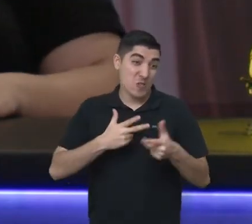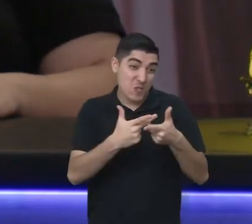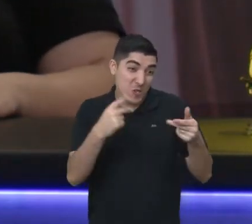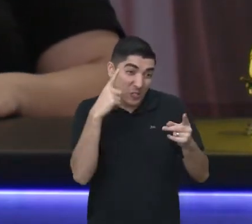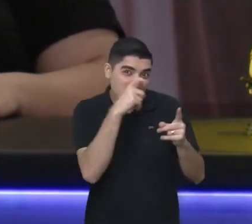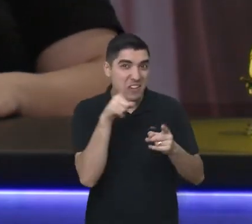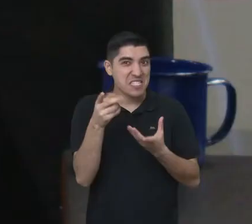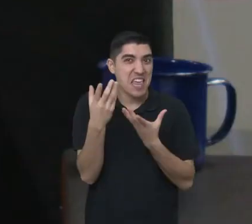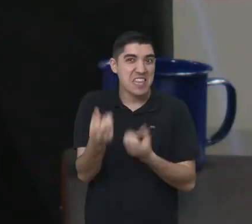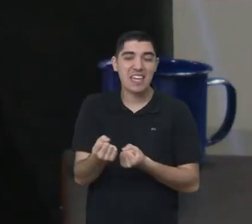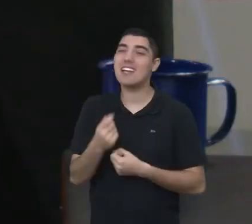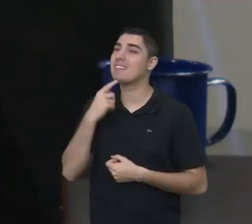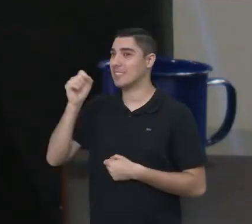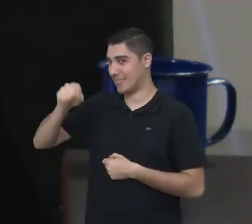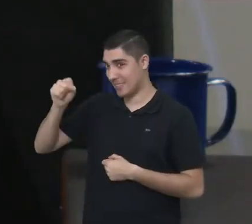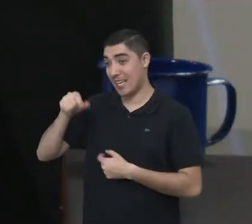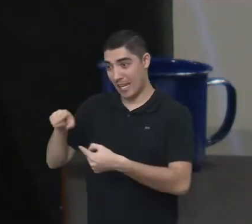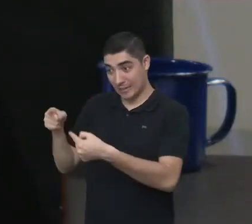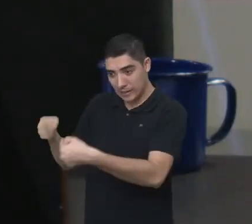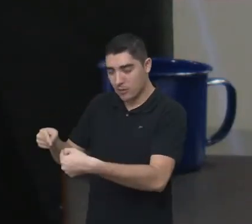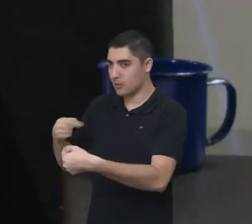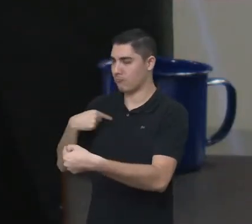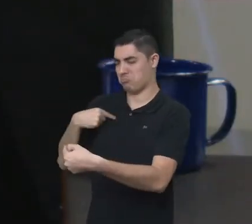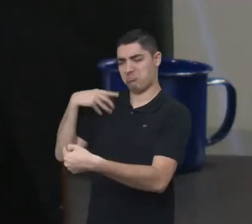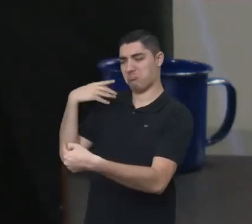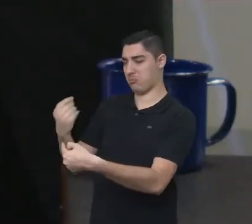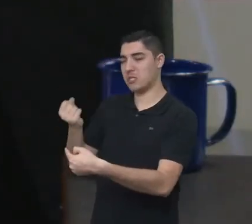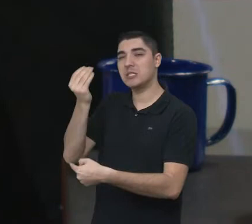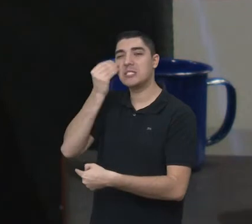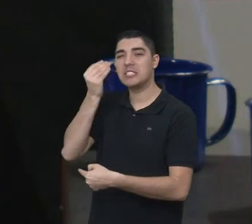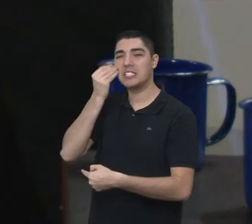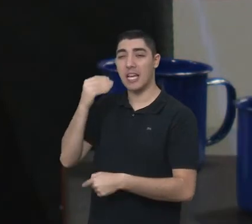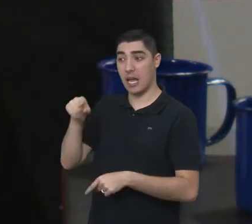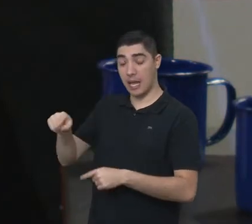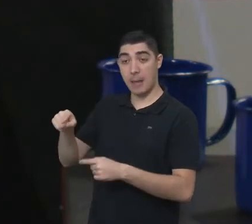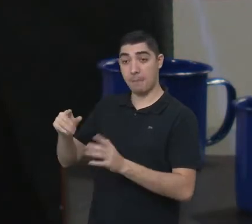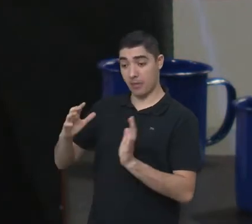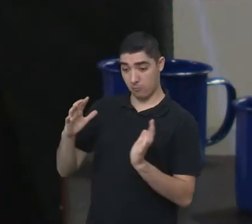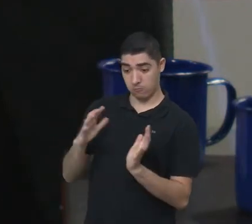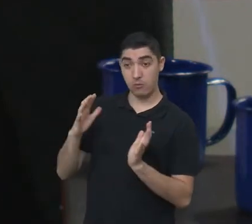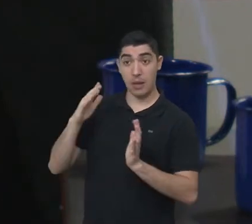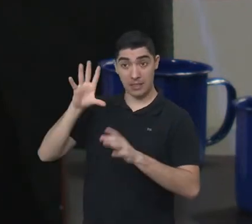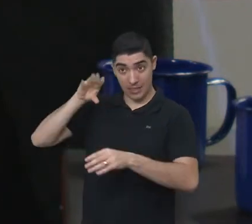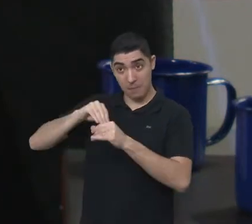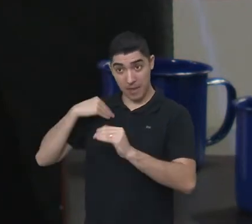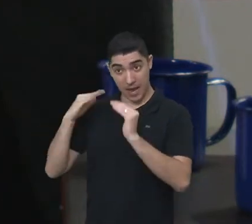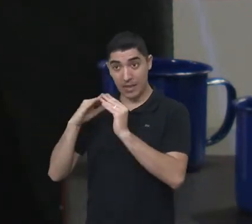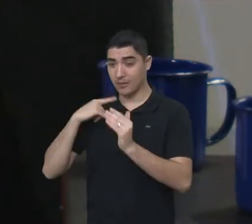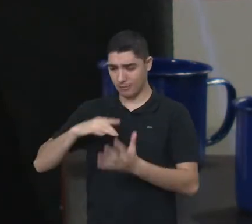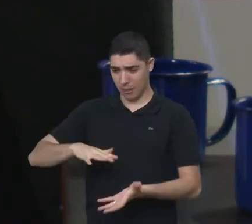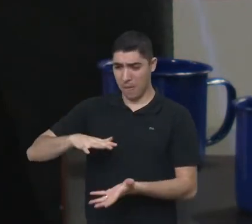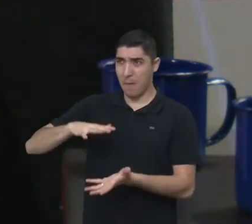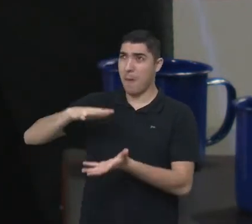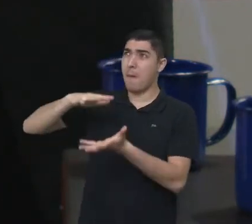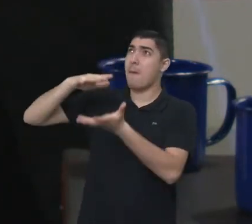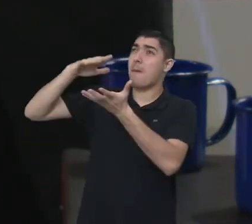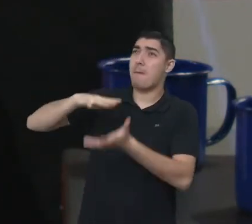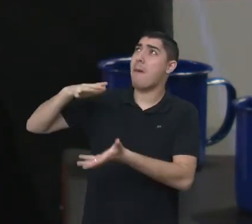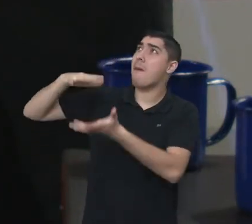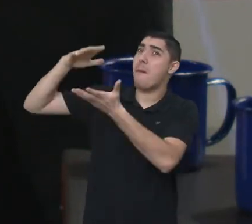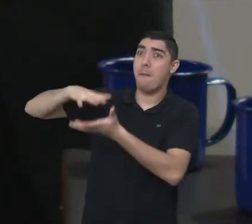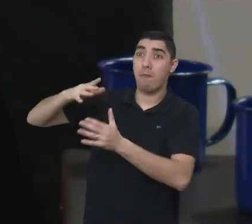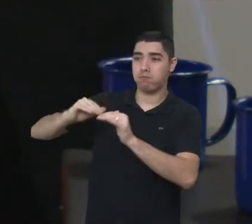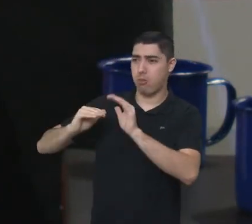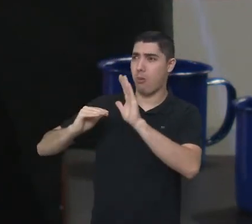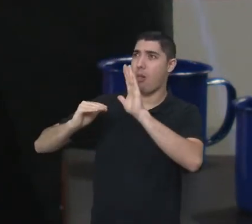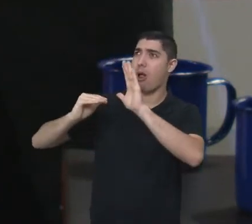Aceitei o desafio. Foi uma loucura, porque tinha almofada até o teto na minha casa, todos os cômodos de almofada. E